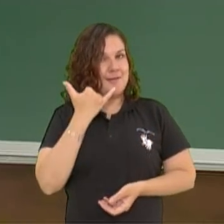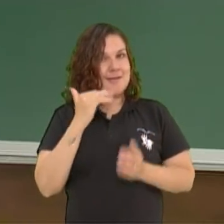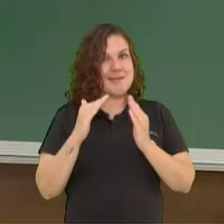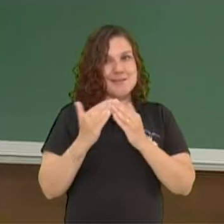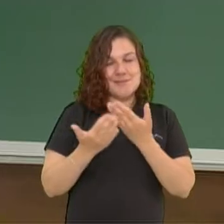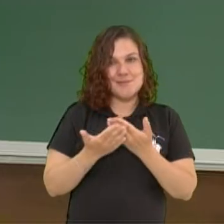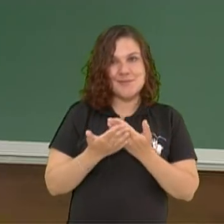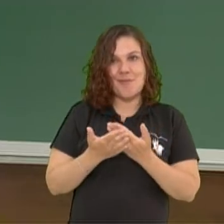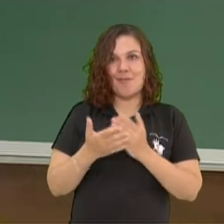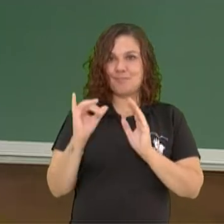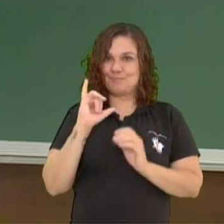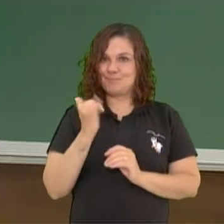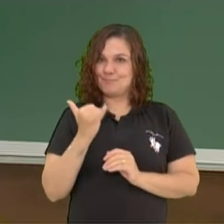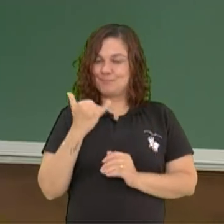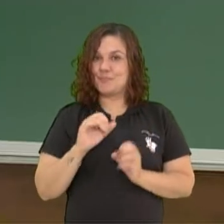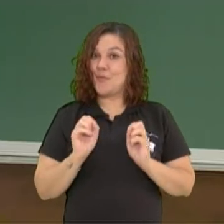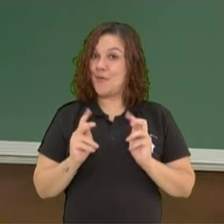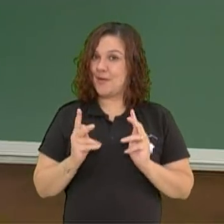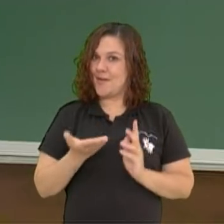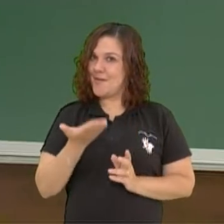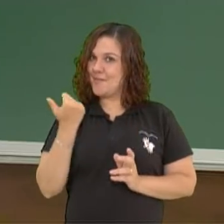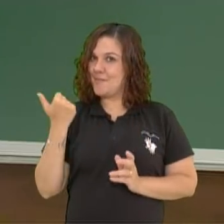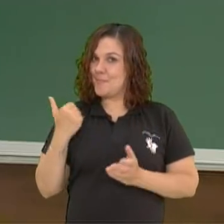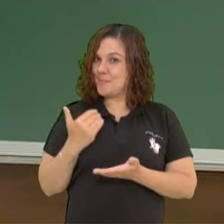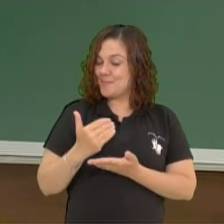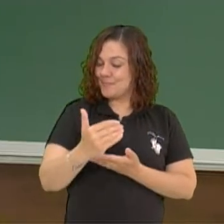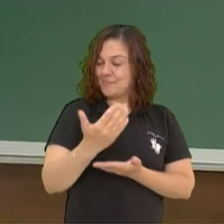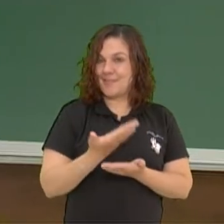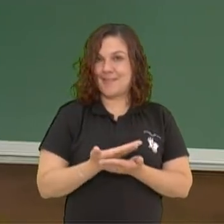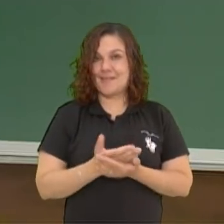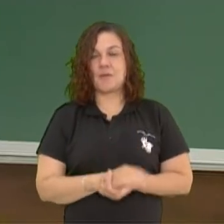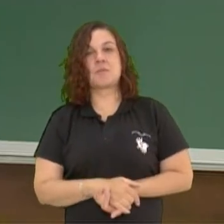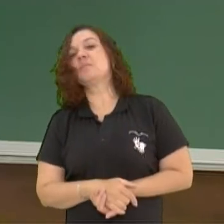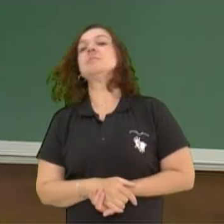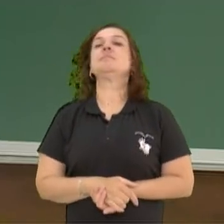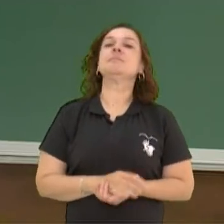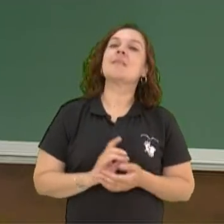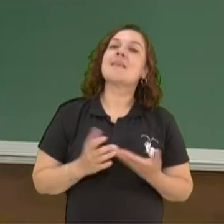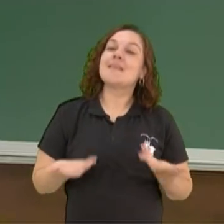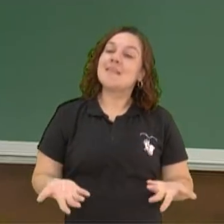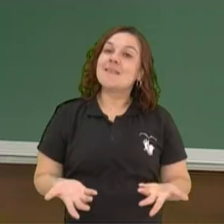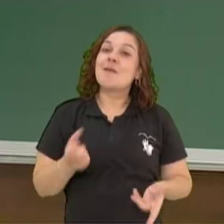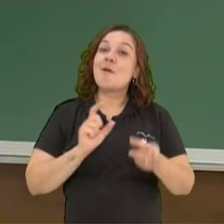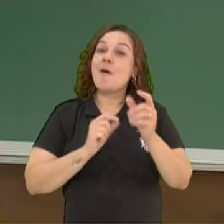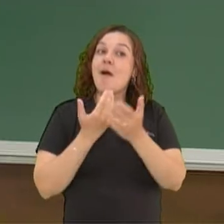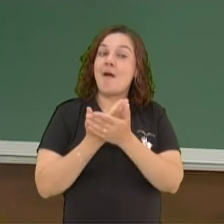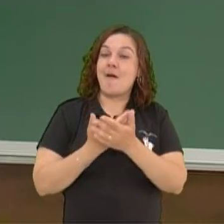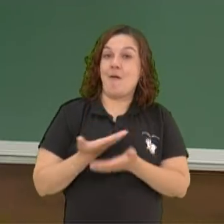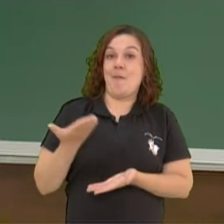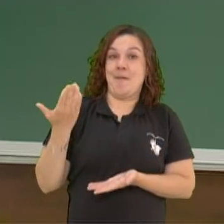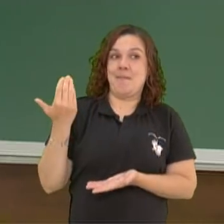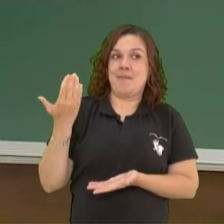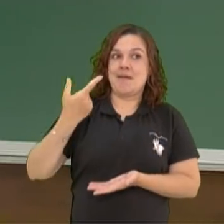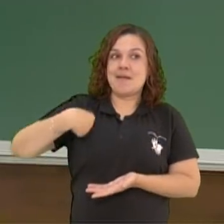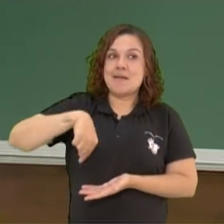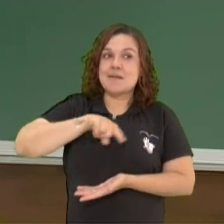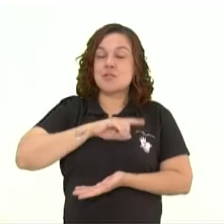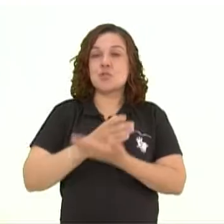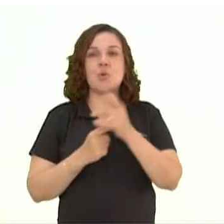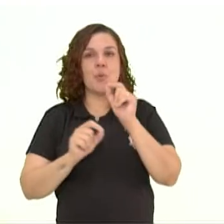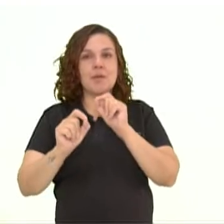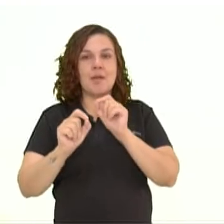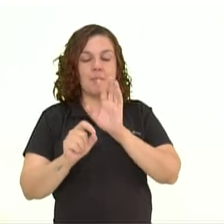tá bom? E se informa. Belezinha? Vamos continuar com a nossa aula? Então, olha só, na aula anterior nós trabalhamos